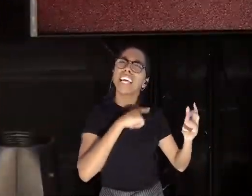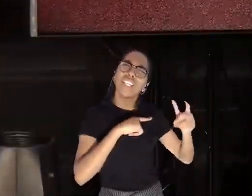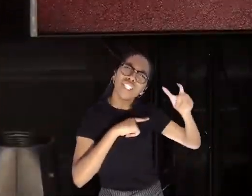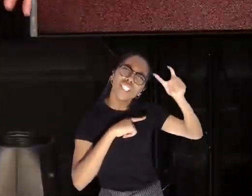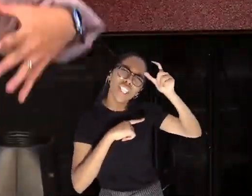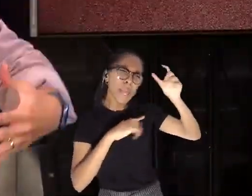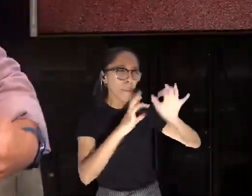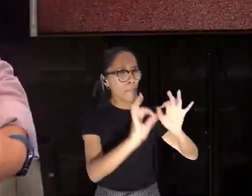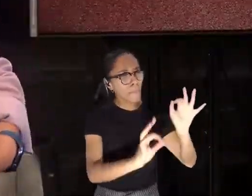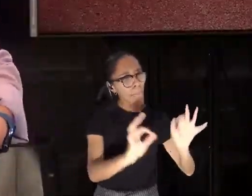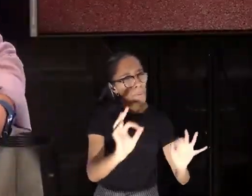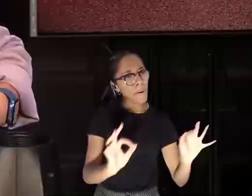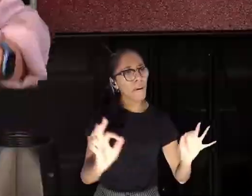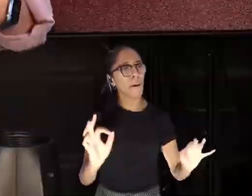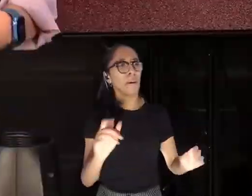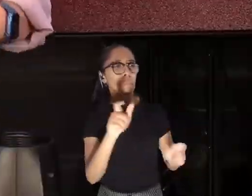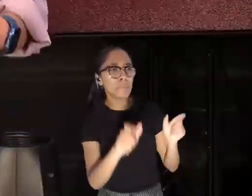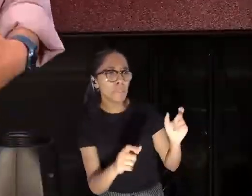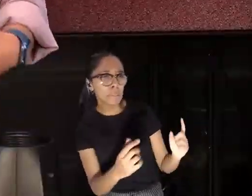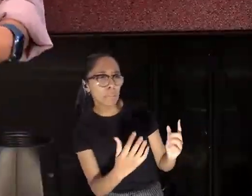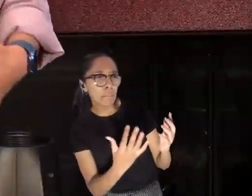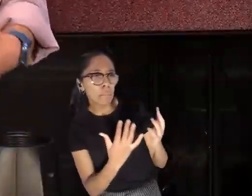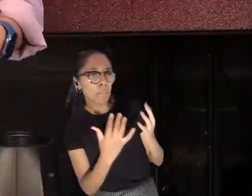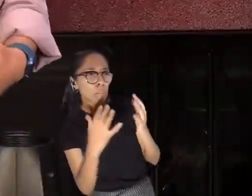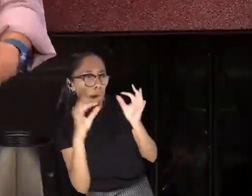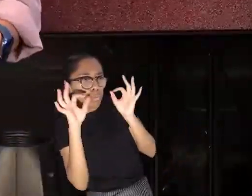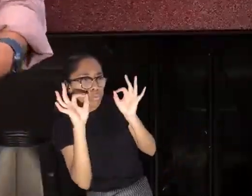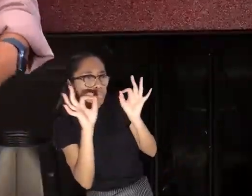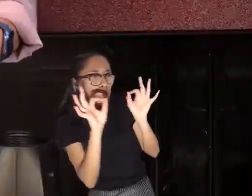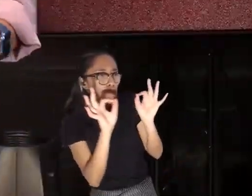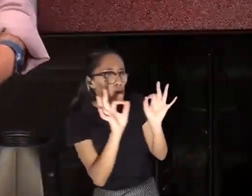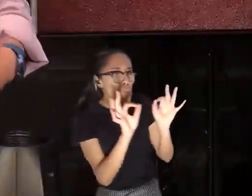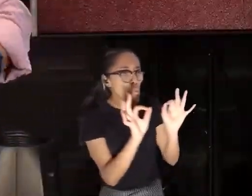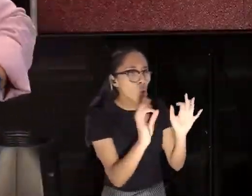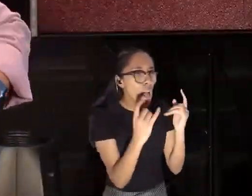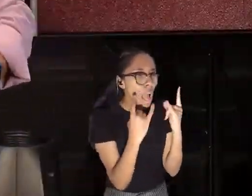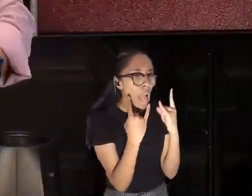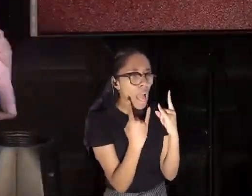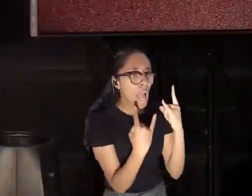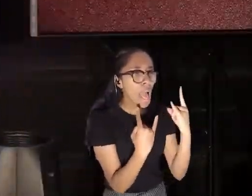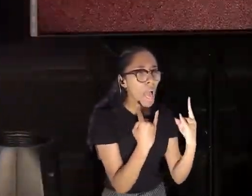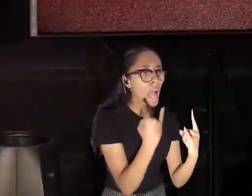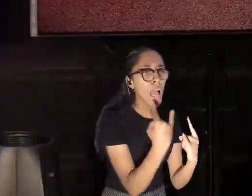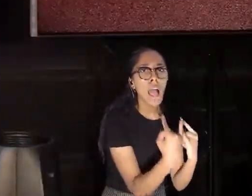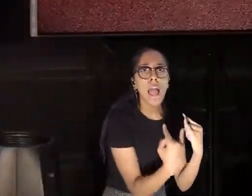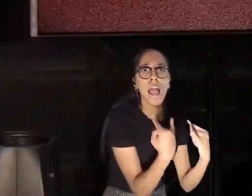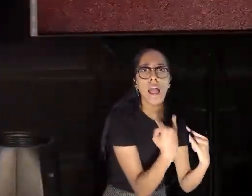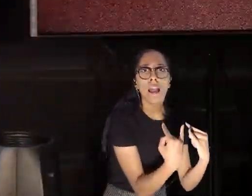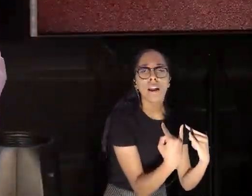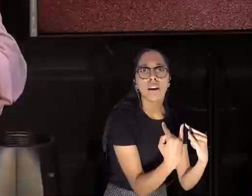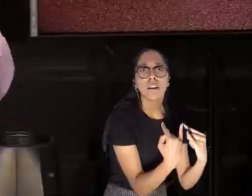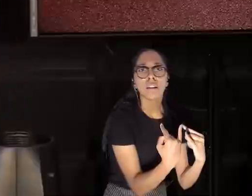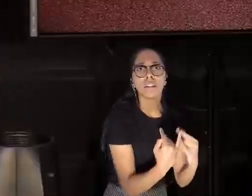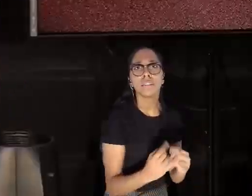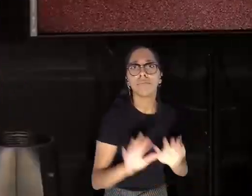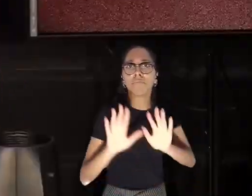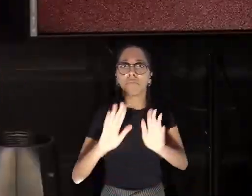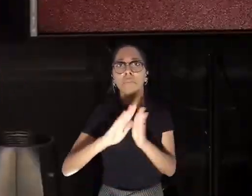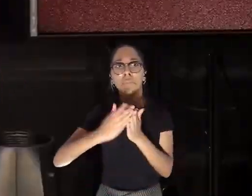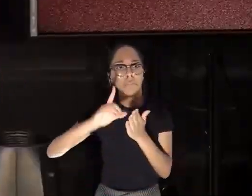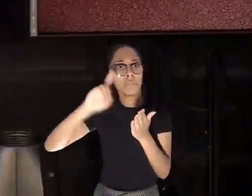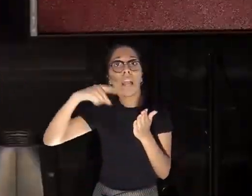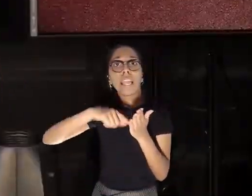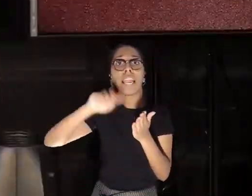para destruir a obra de Deus. Mas a minha Bíblia diz em Gálatas capítulo 5, versículo 16, Gálatas